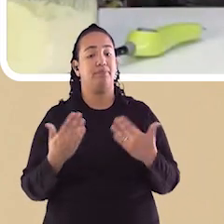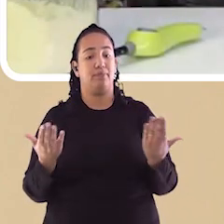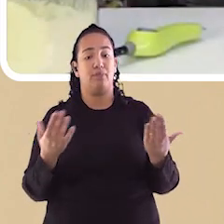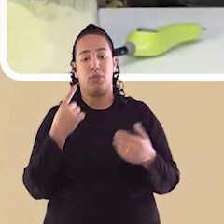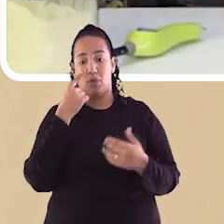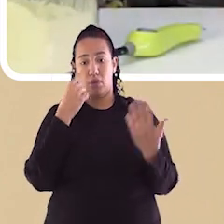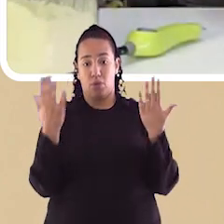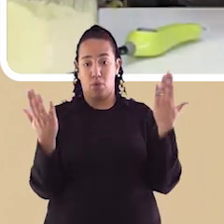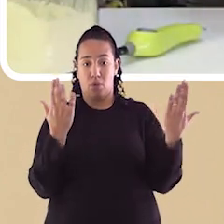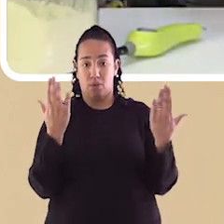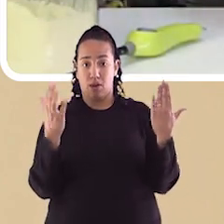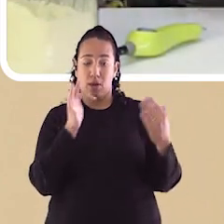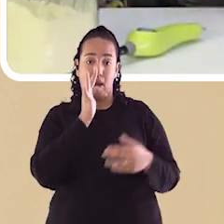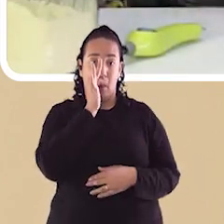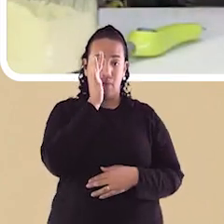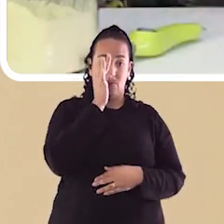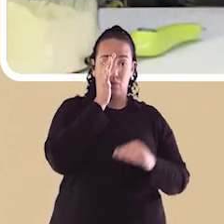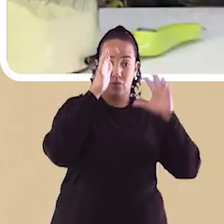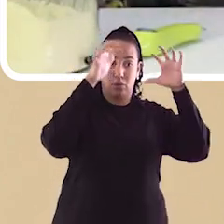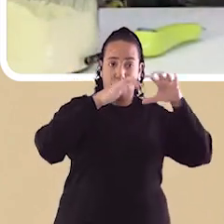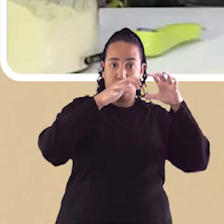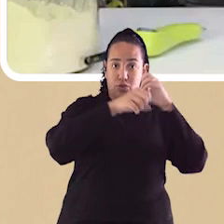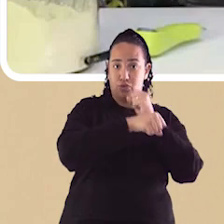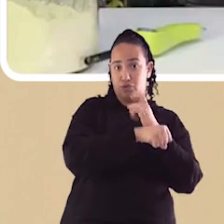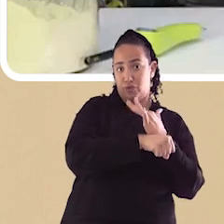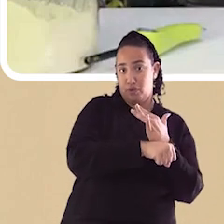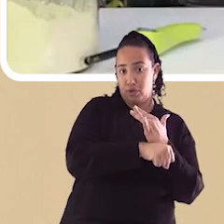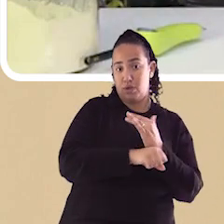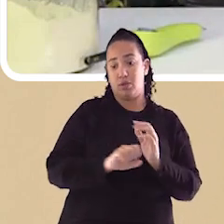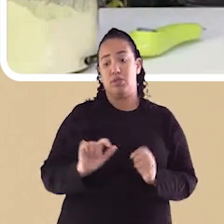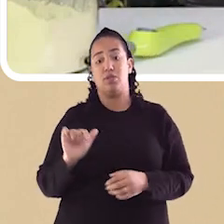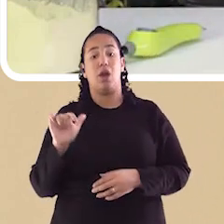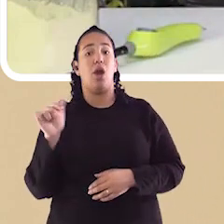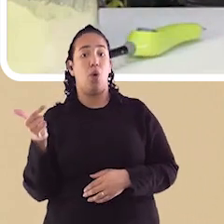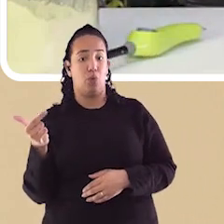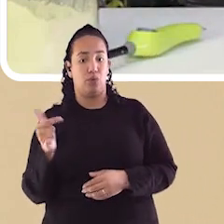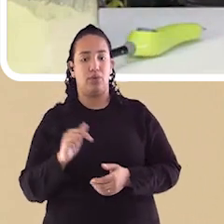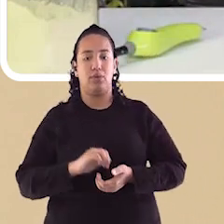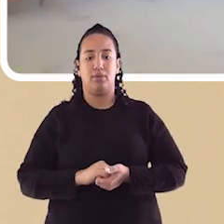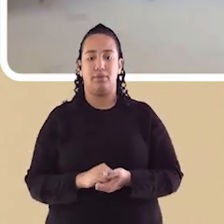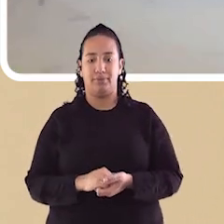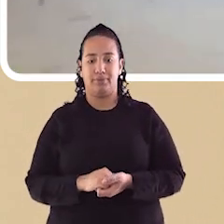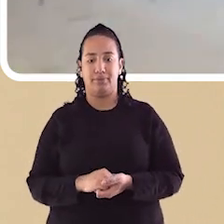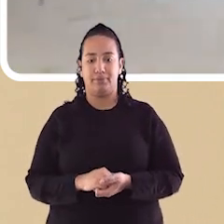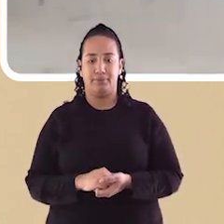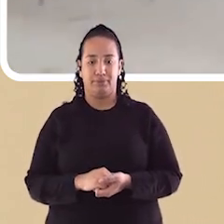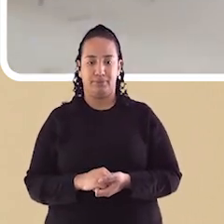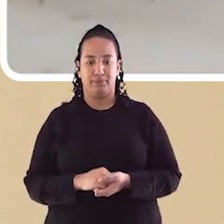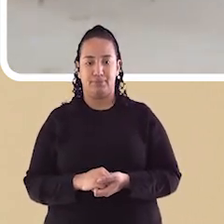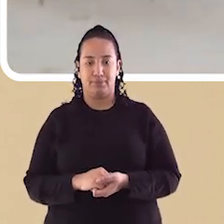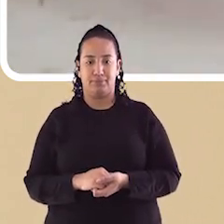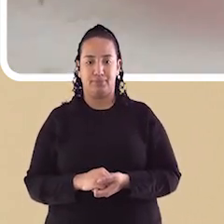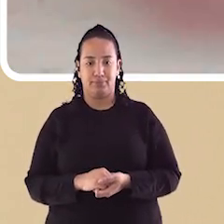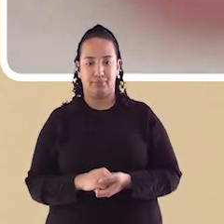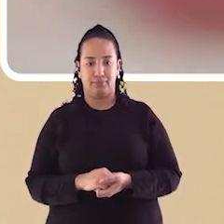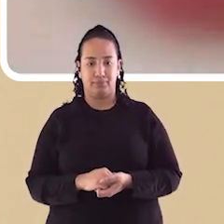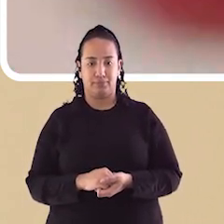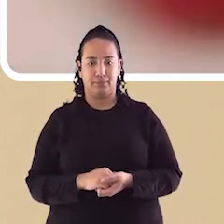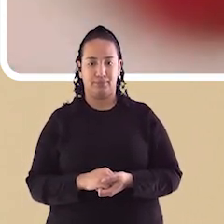Agora vamos comparar a rosa que ficou na chuva ácida com a rosa que não ficou na chuva ácida.